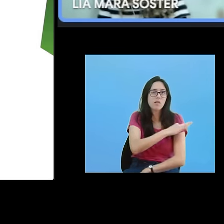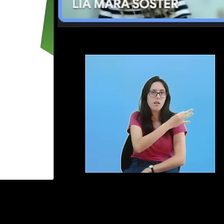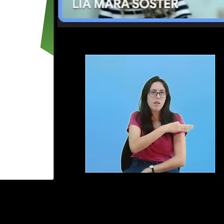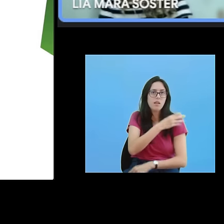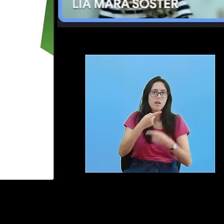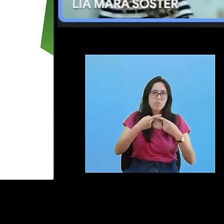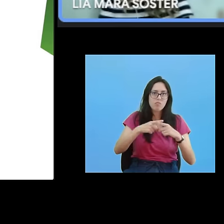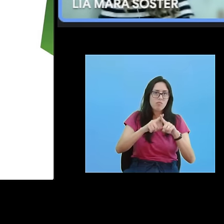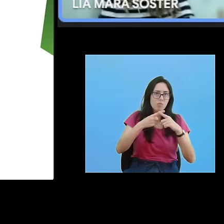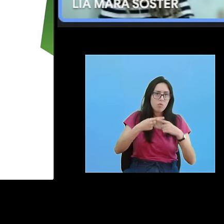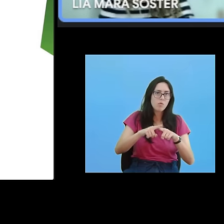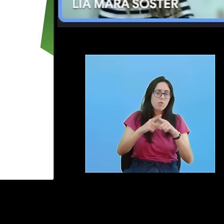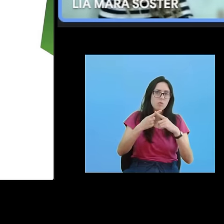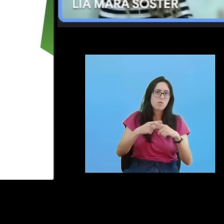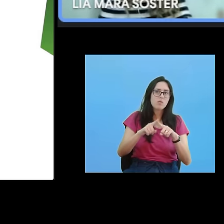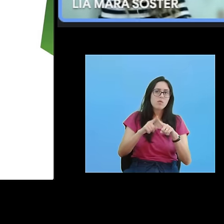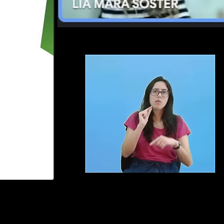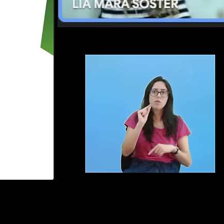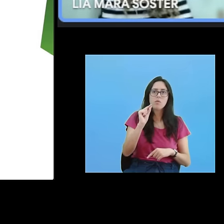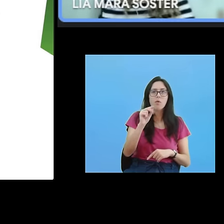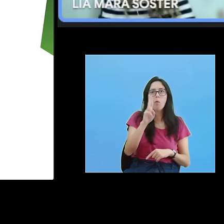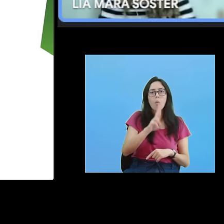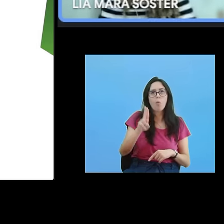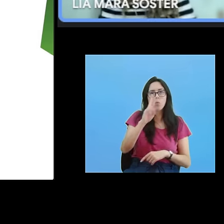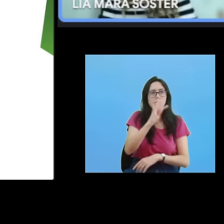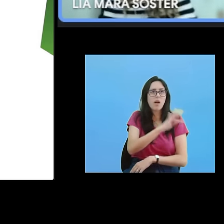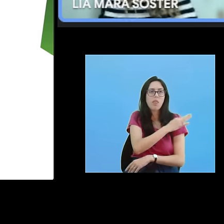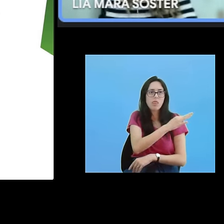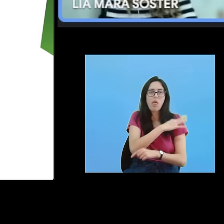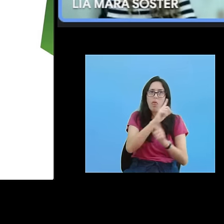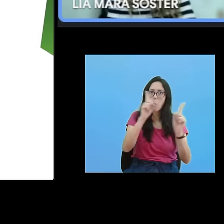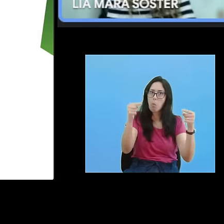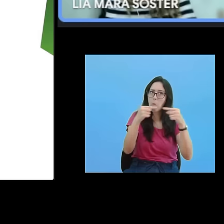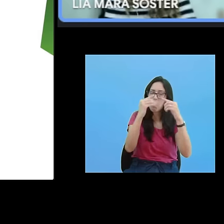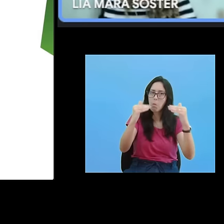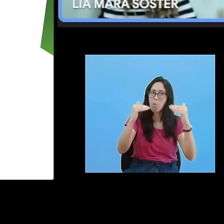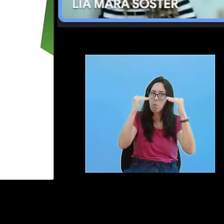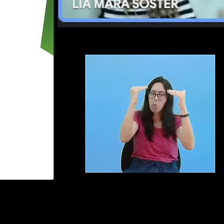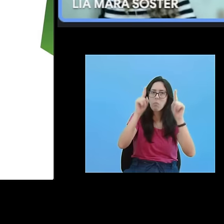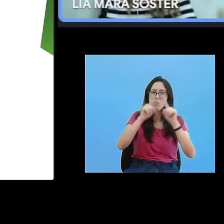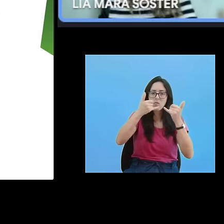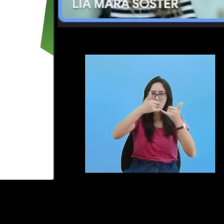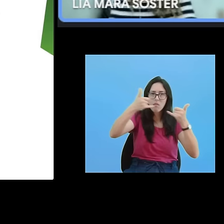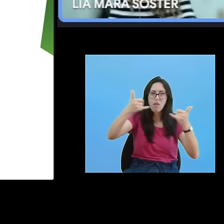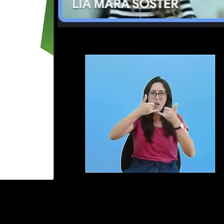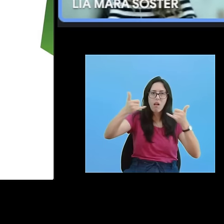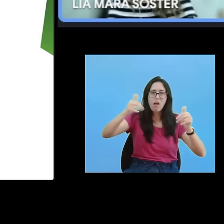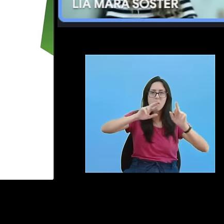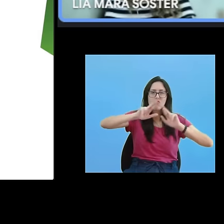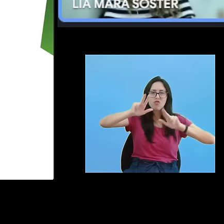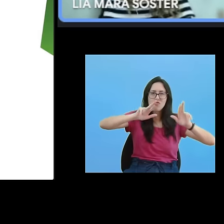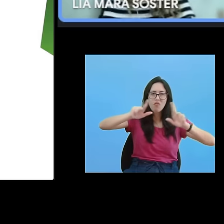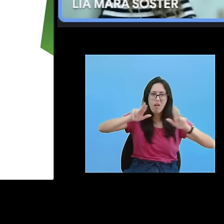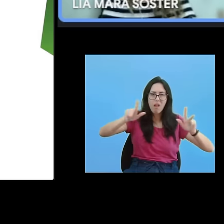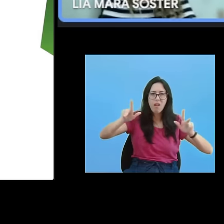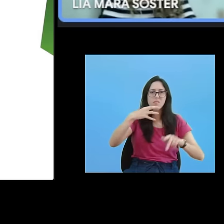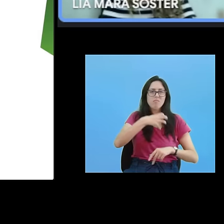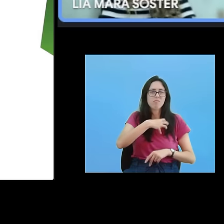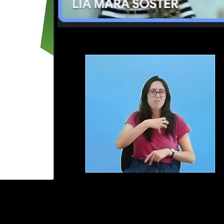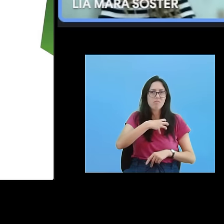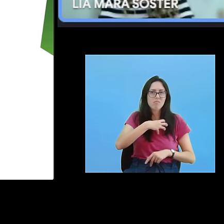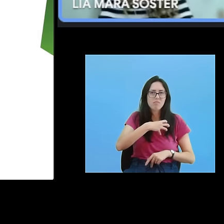crochê, foram utilizados, então, técnicas mais refinadas, linhas diferentes, né, com uma finalização